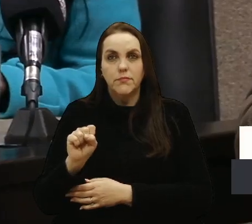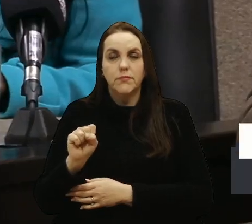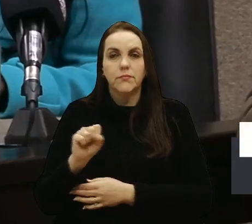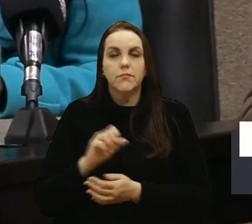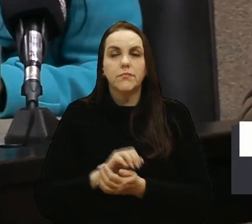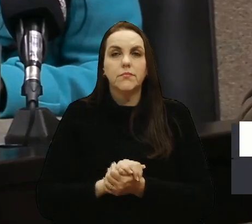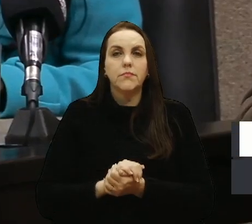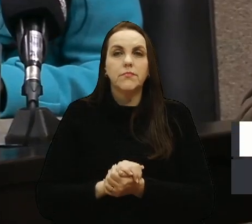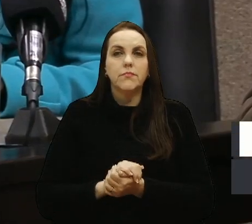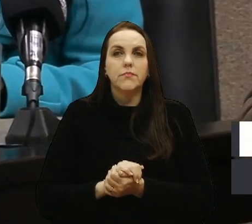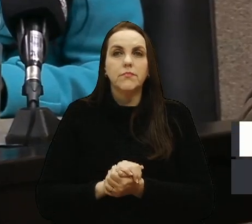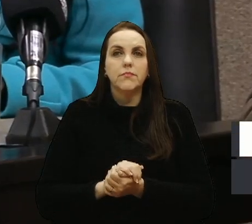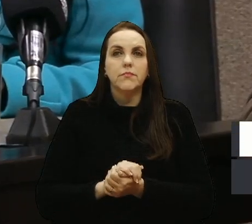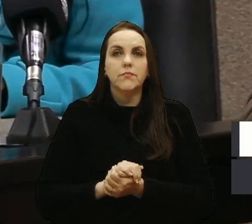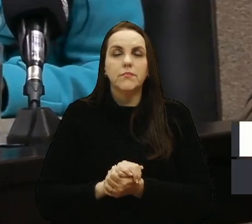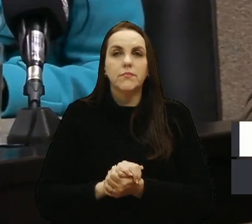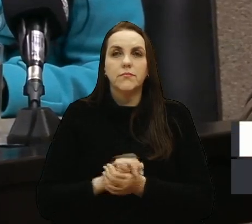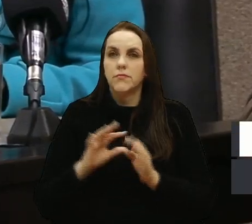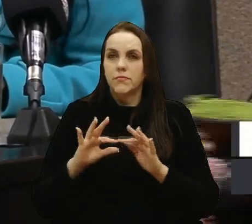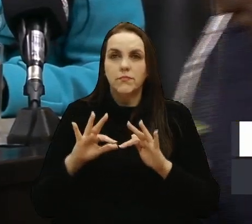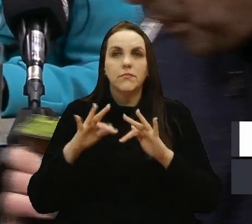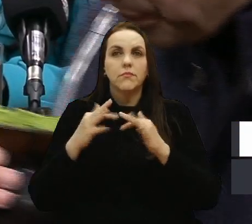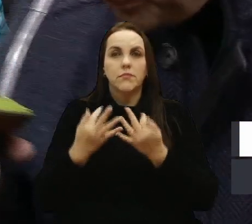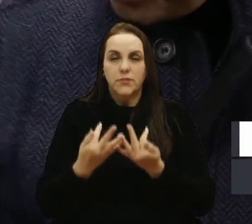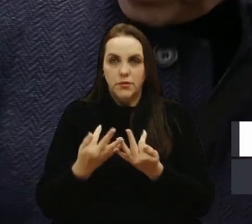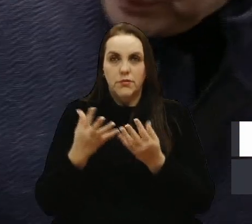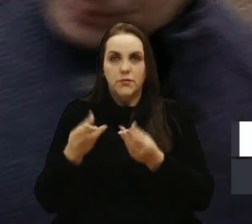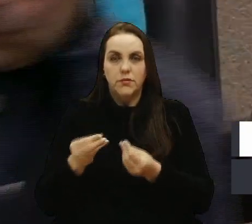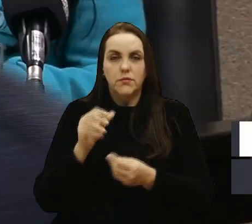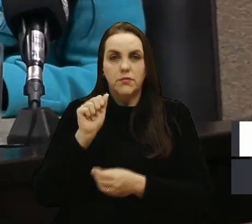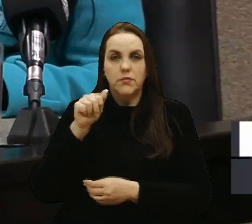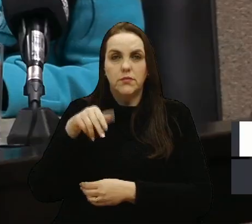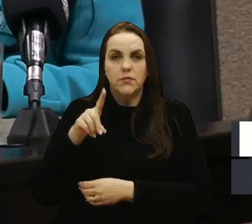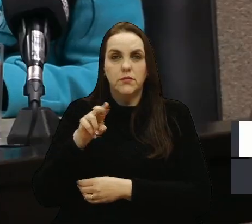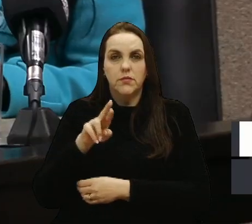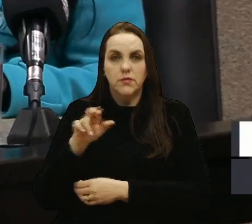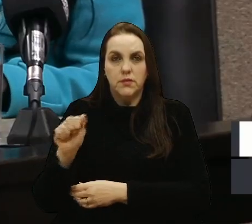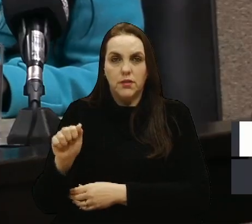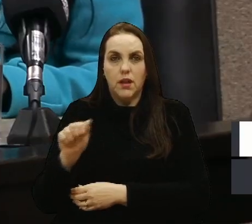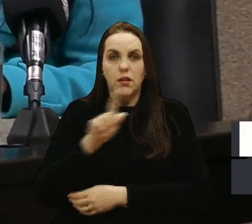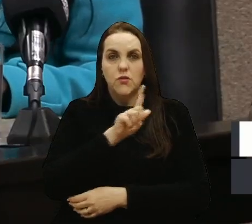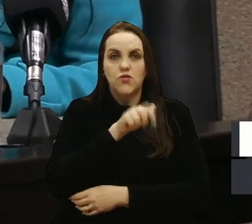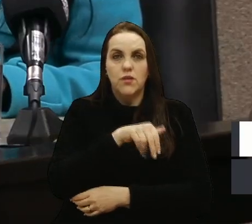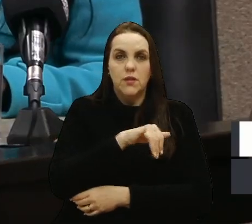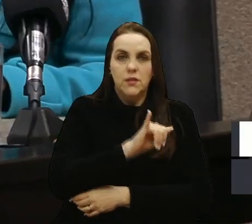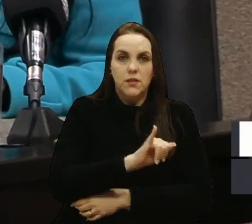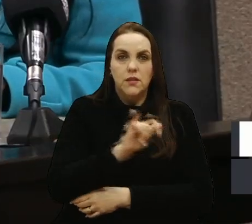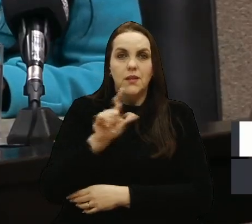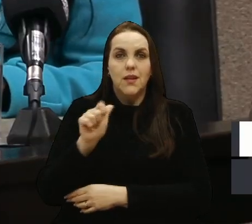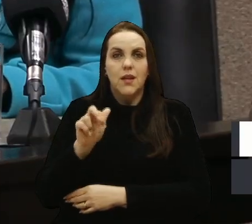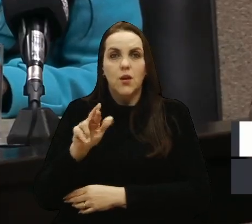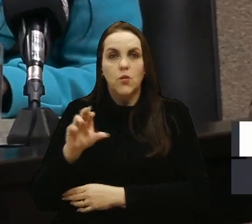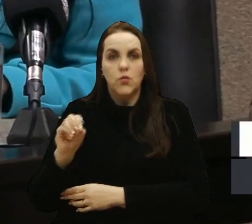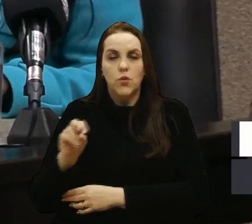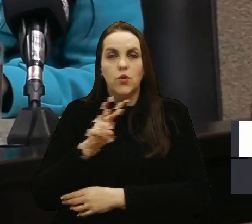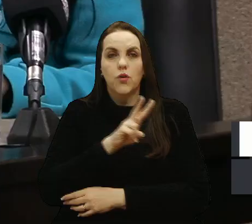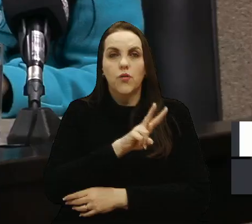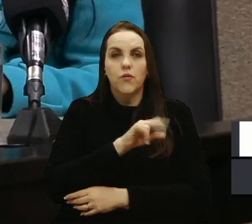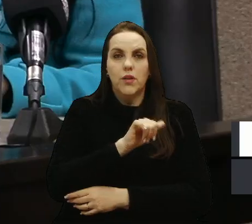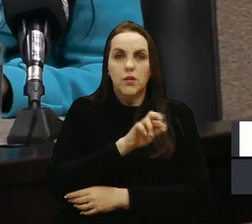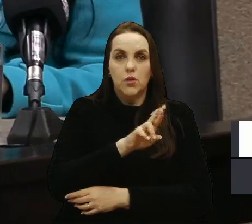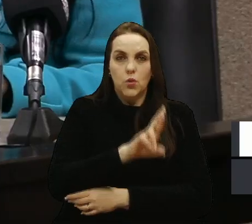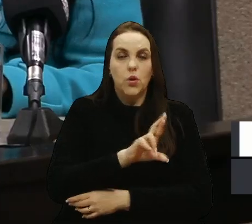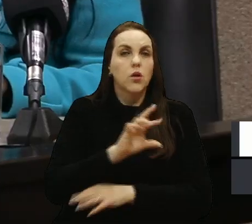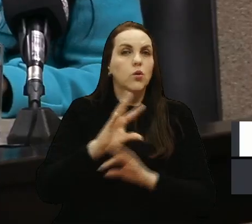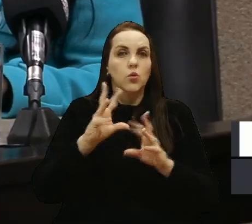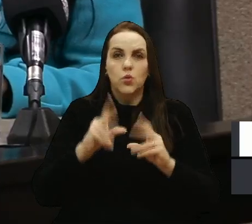Badan, né, a toda a família da Andréia, a dona Geni, o seu Lauro, o Vitor e toda a família nesse